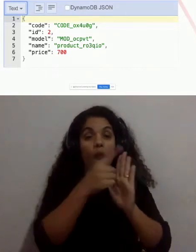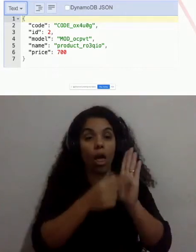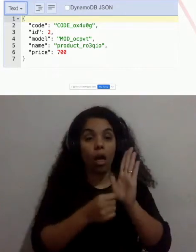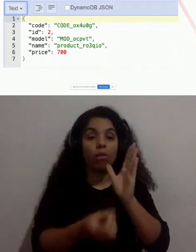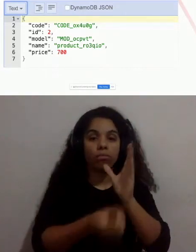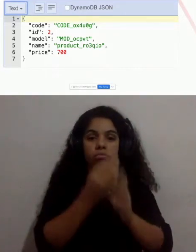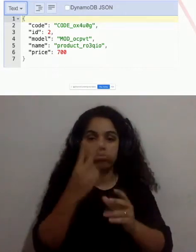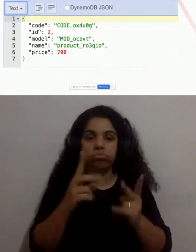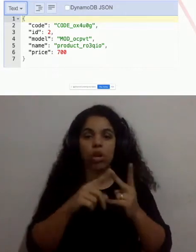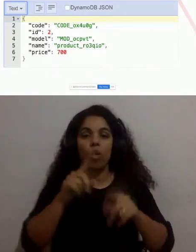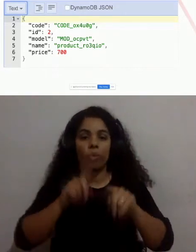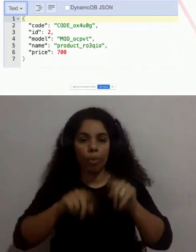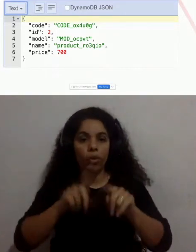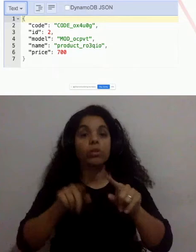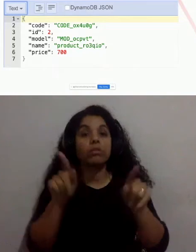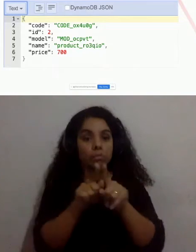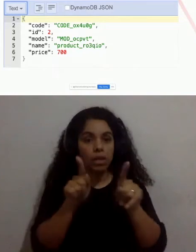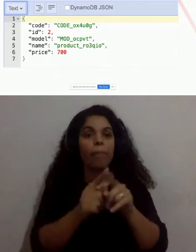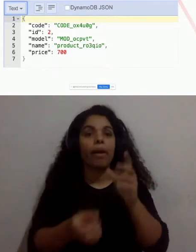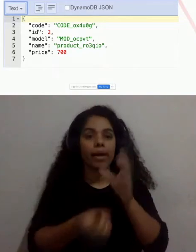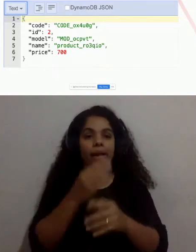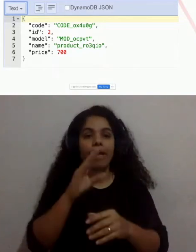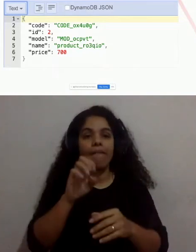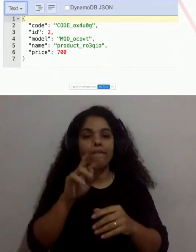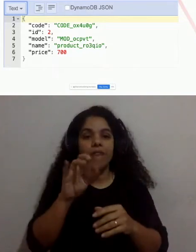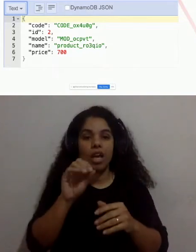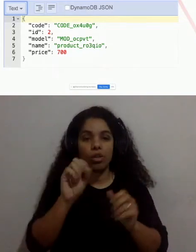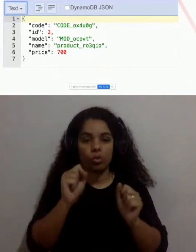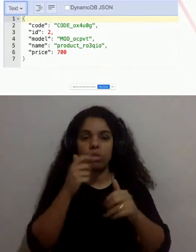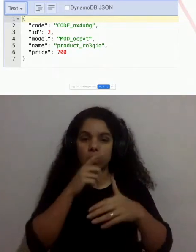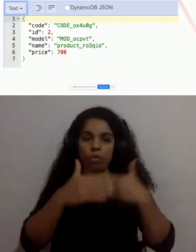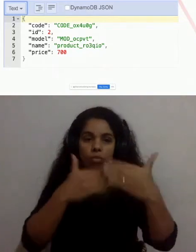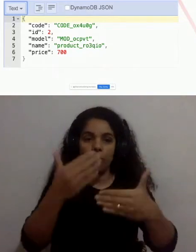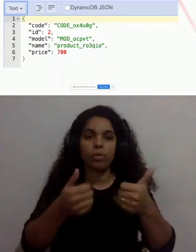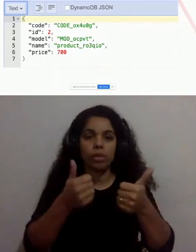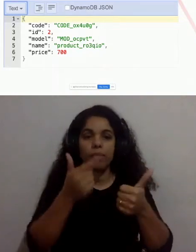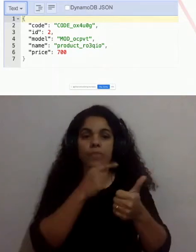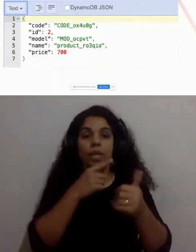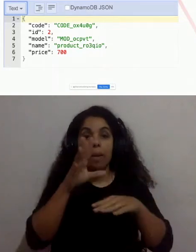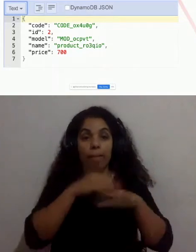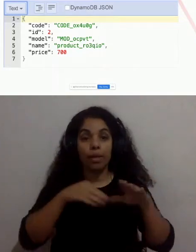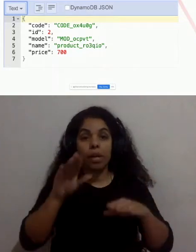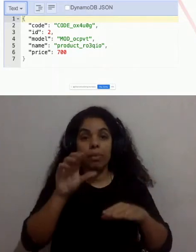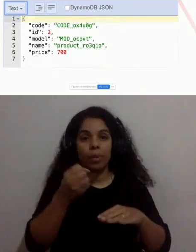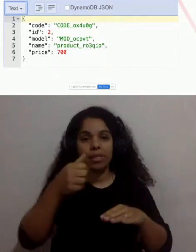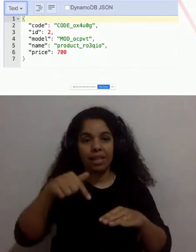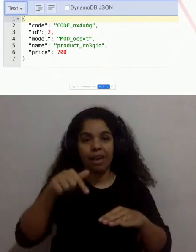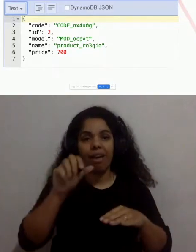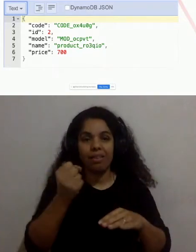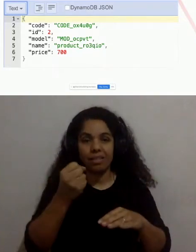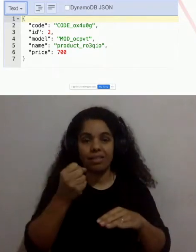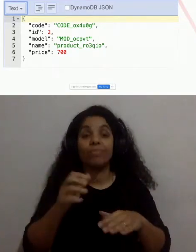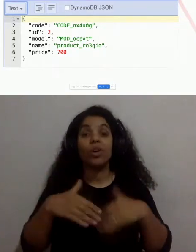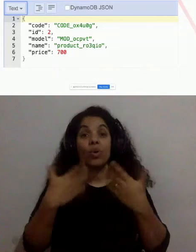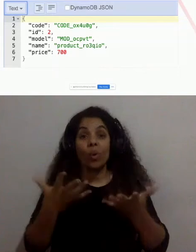criou o produto e ele também cria eventos, certo? Então, vamos passar para o SQS.